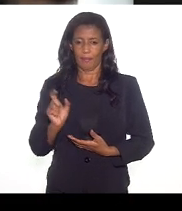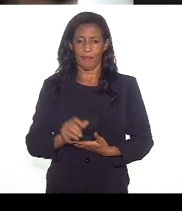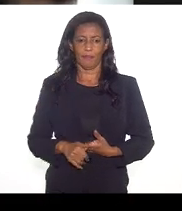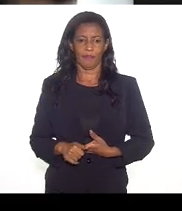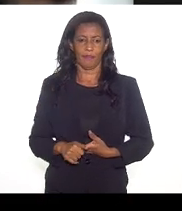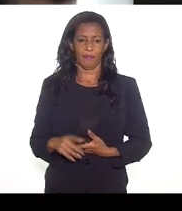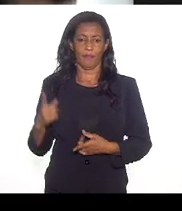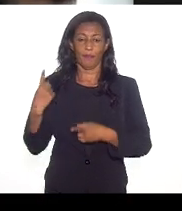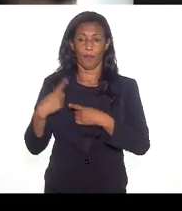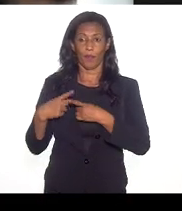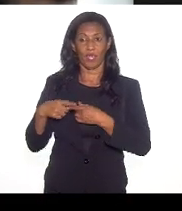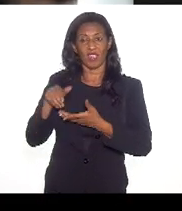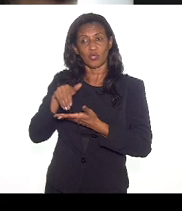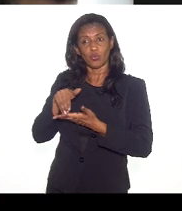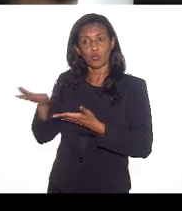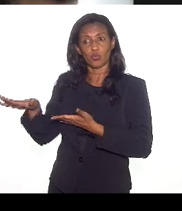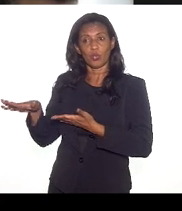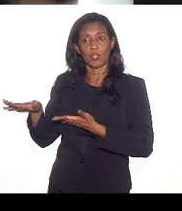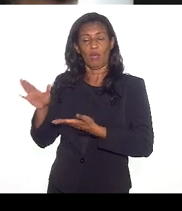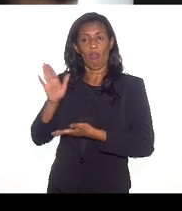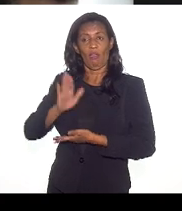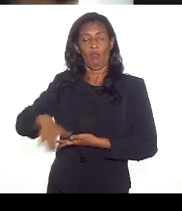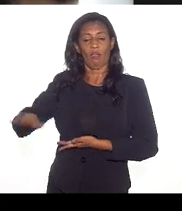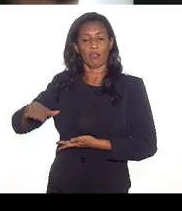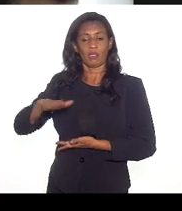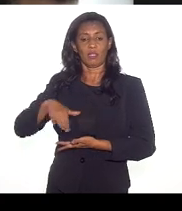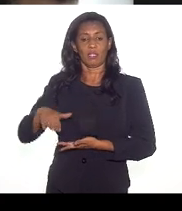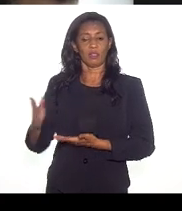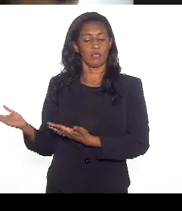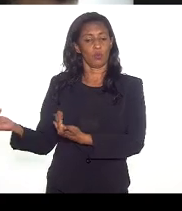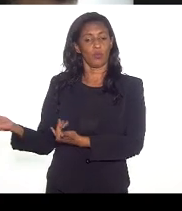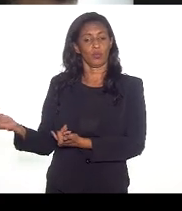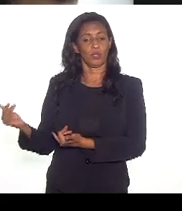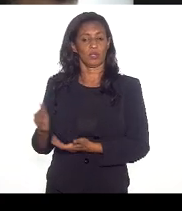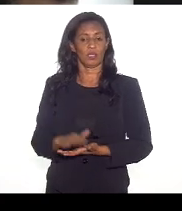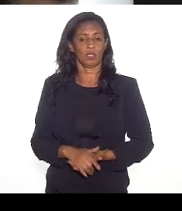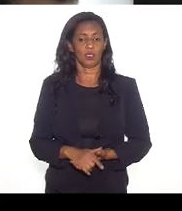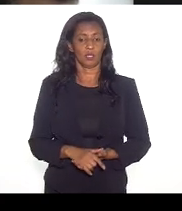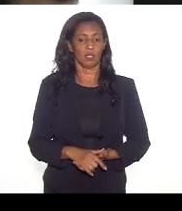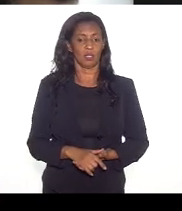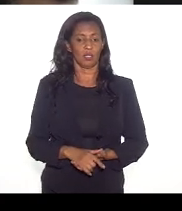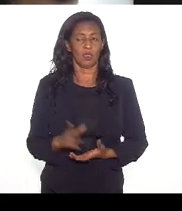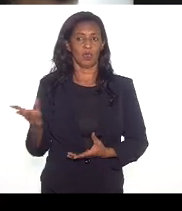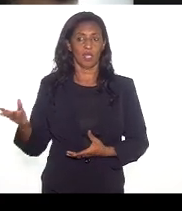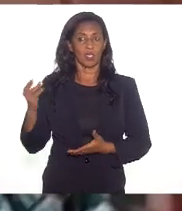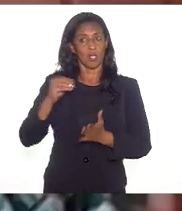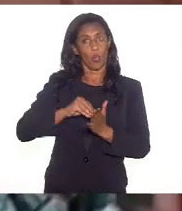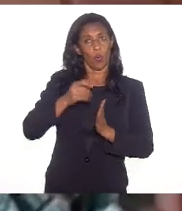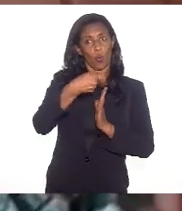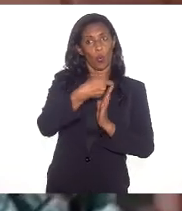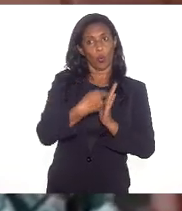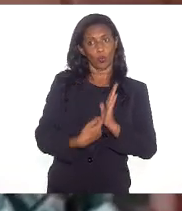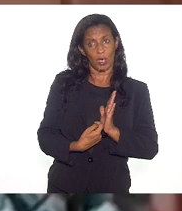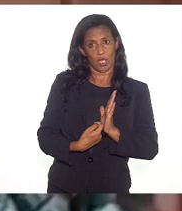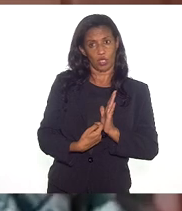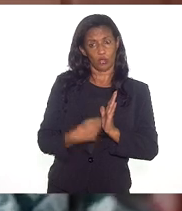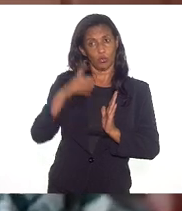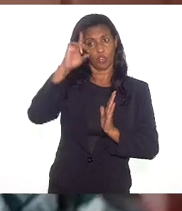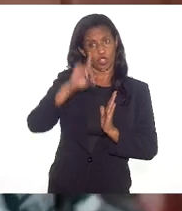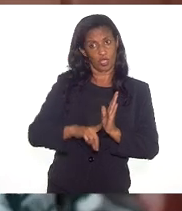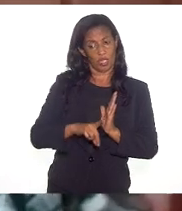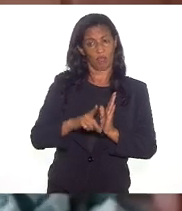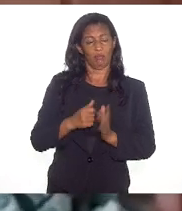porque ele exclui a criança e o adolescente desse contexto de sujeito de